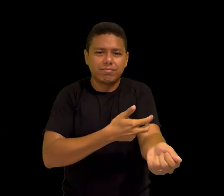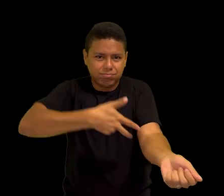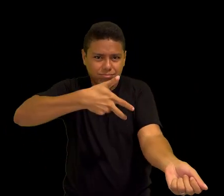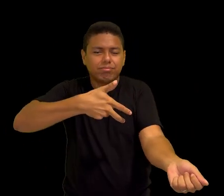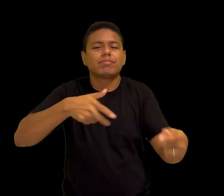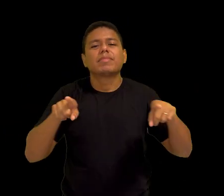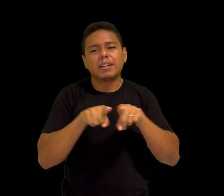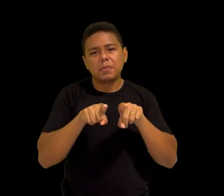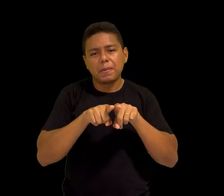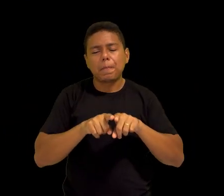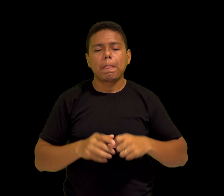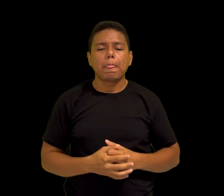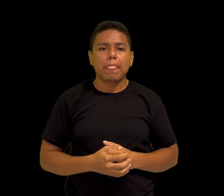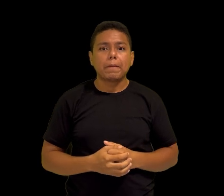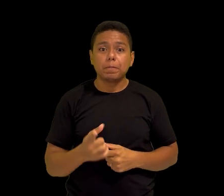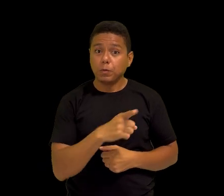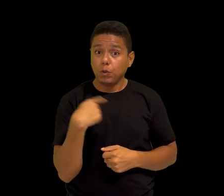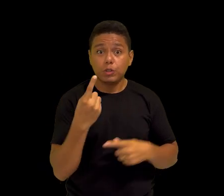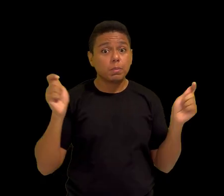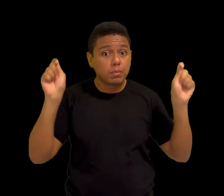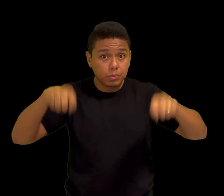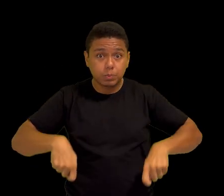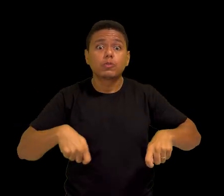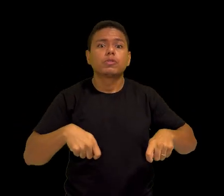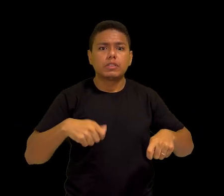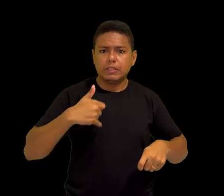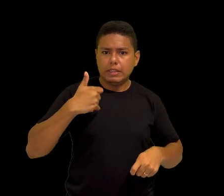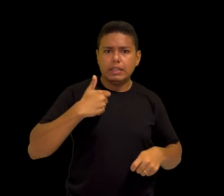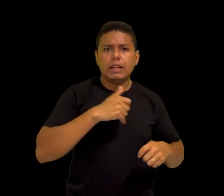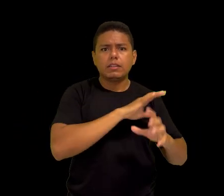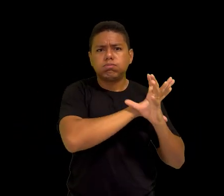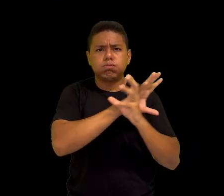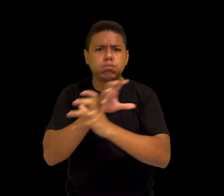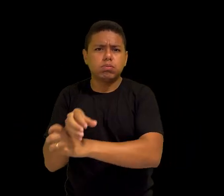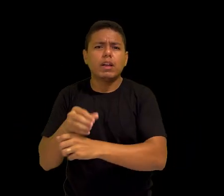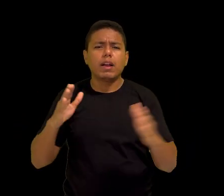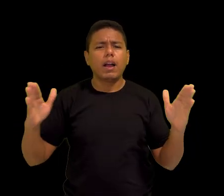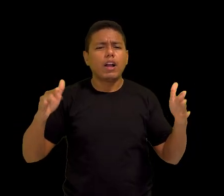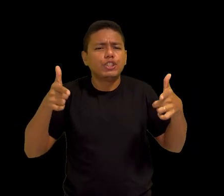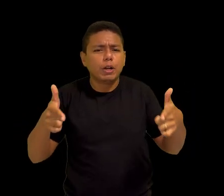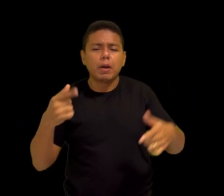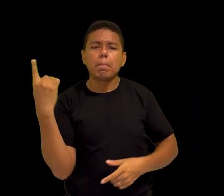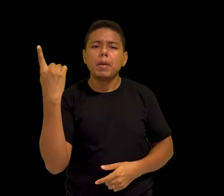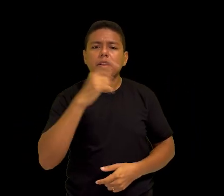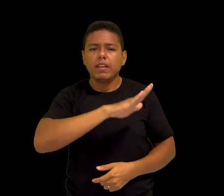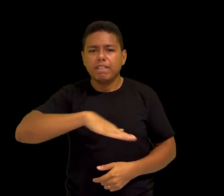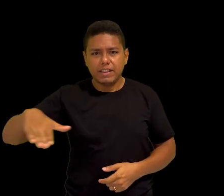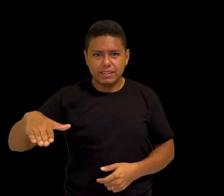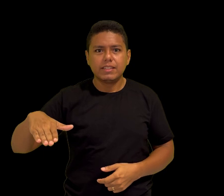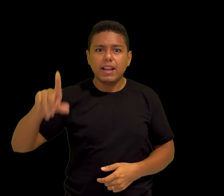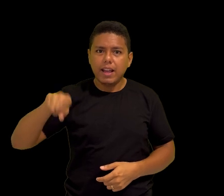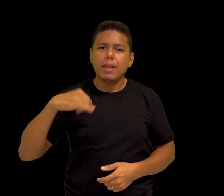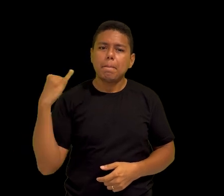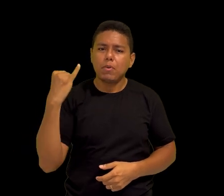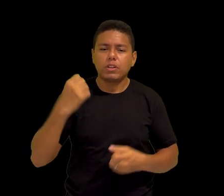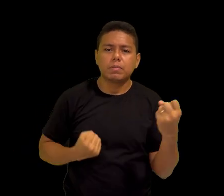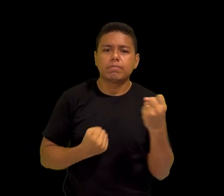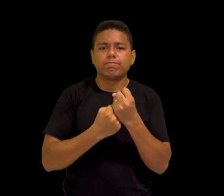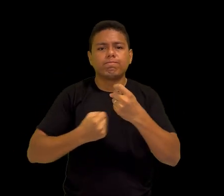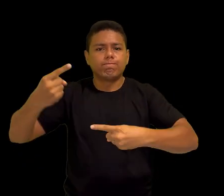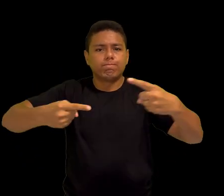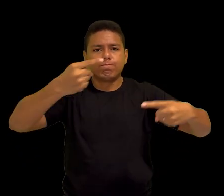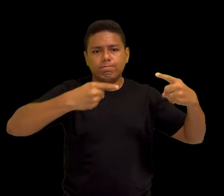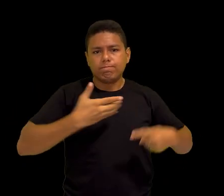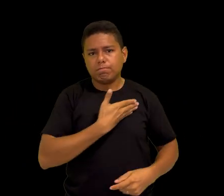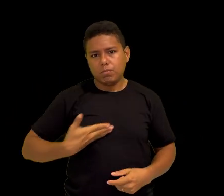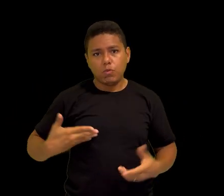né, de sangue. E a gente cobre, então, toda a faixa etária que é considerada a primeira infância. Isso é muito importante para subsidiar políticas